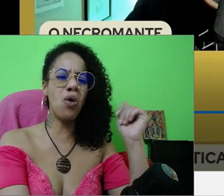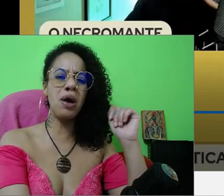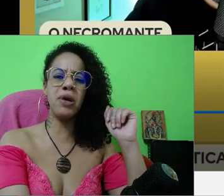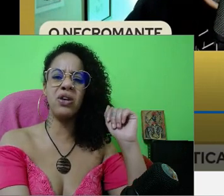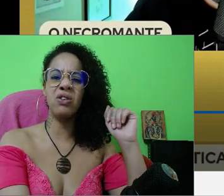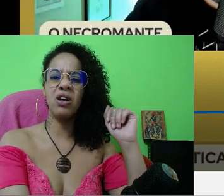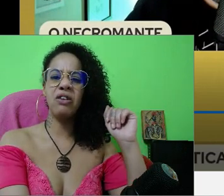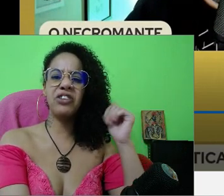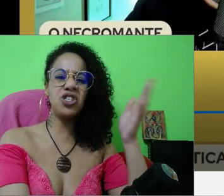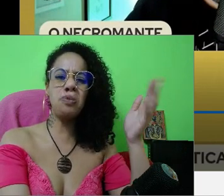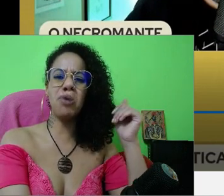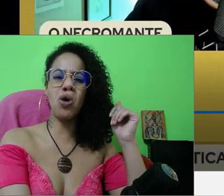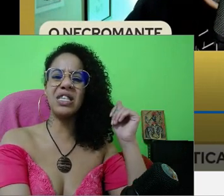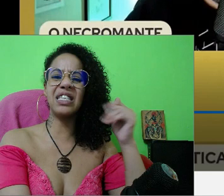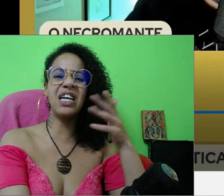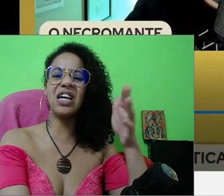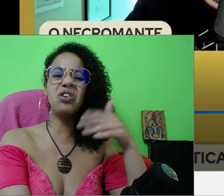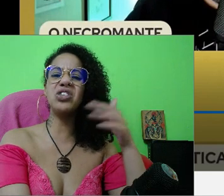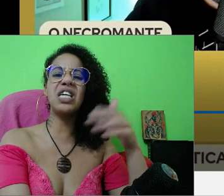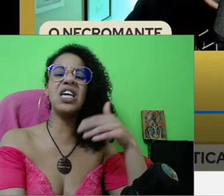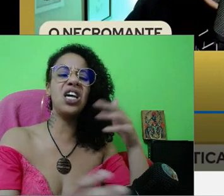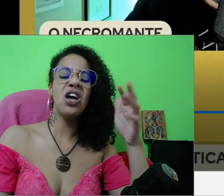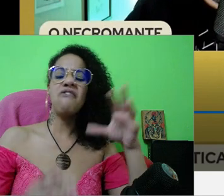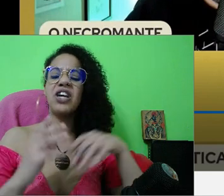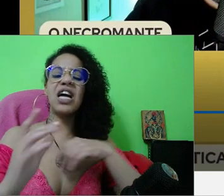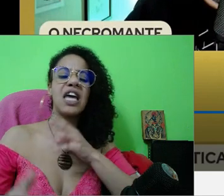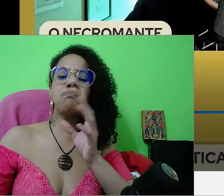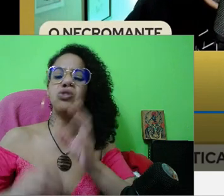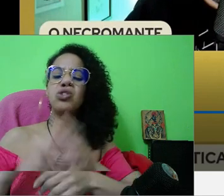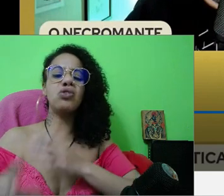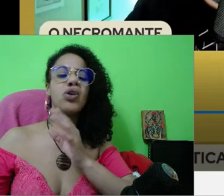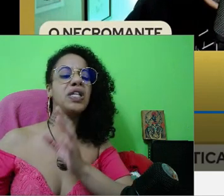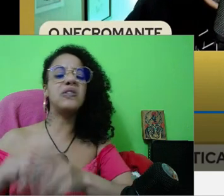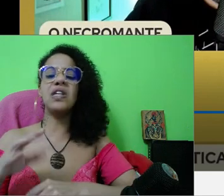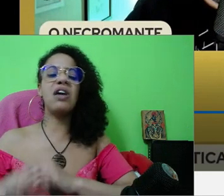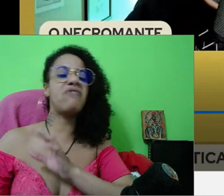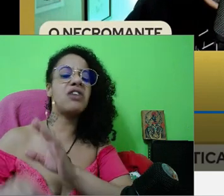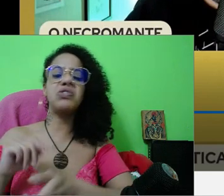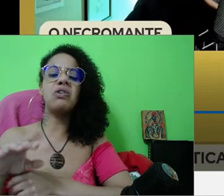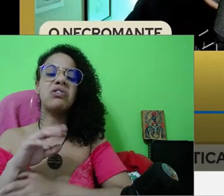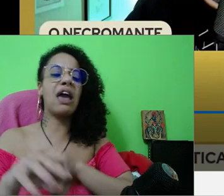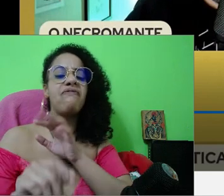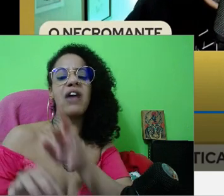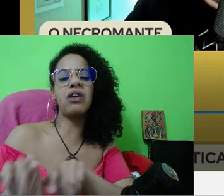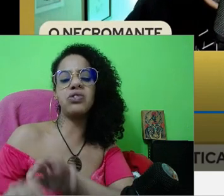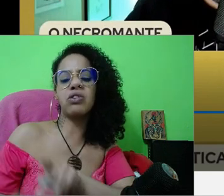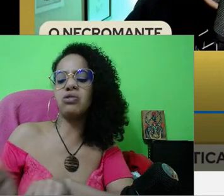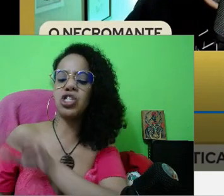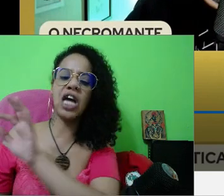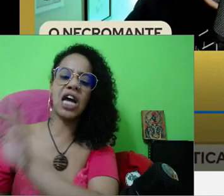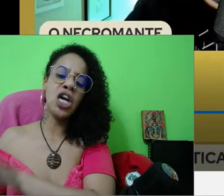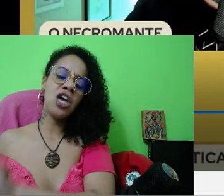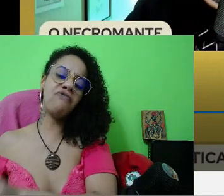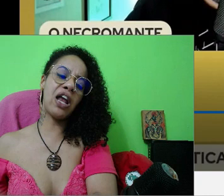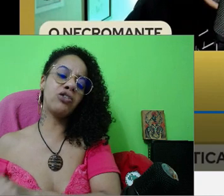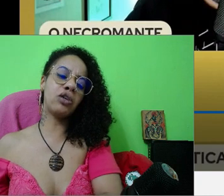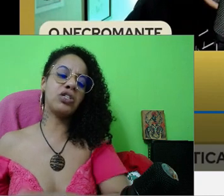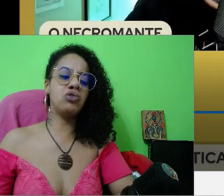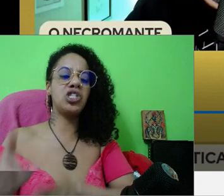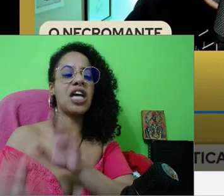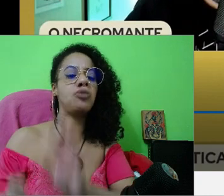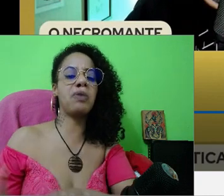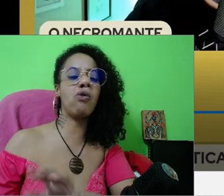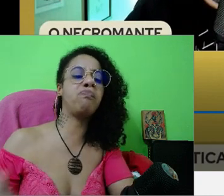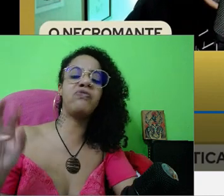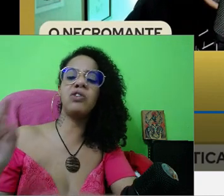Fica de boa mano fica de boa você tá ligado que você que fica aí buscando coisinha e vai não sei o quê falando não sei o quê no chat e